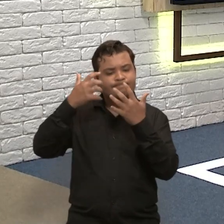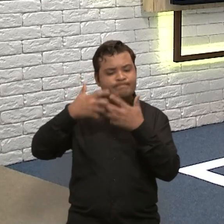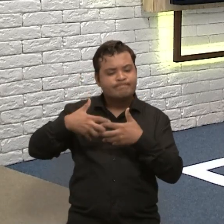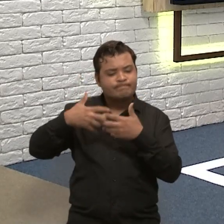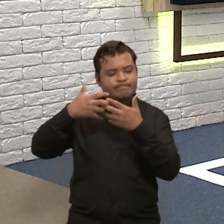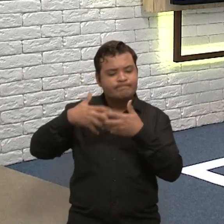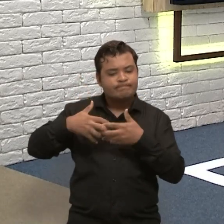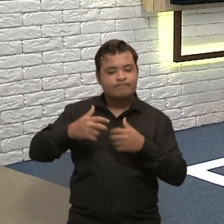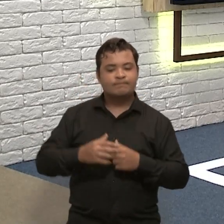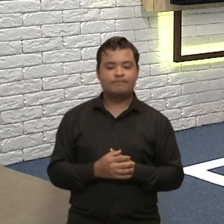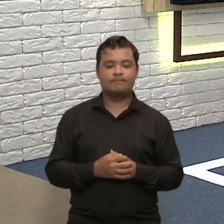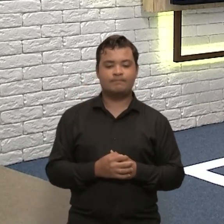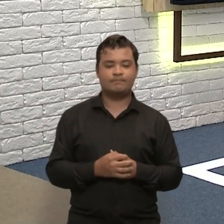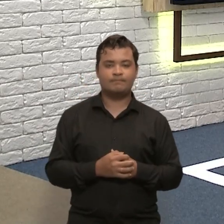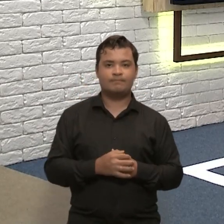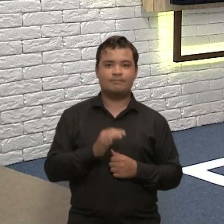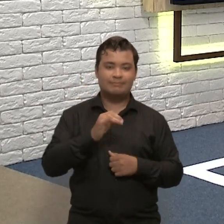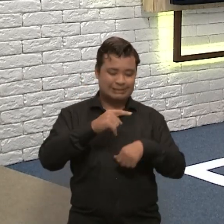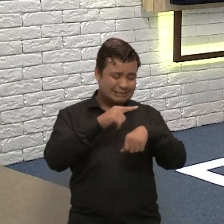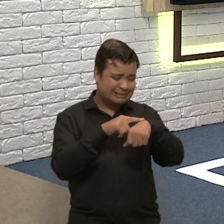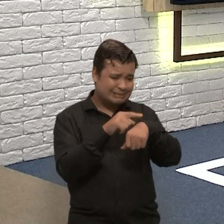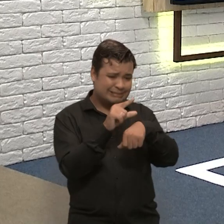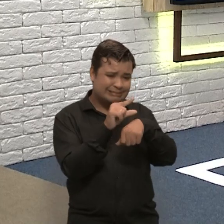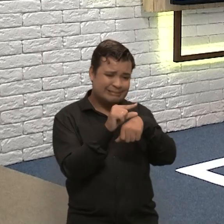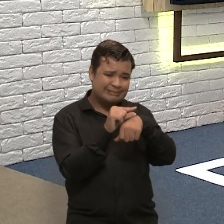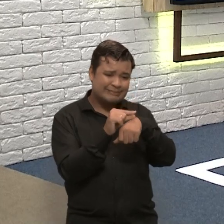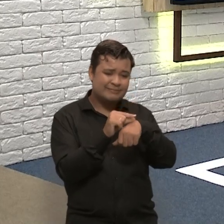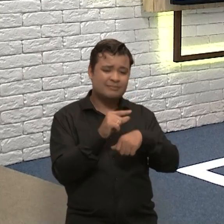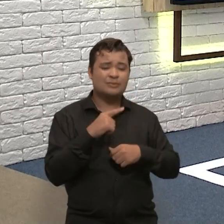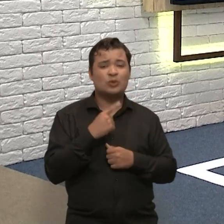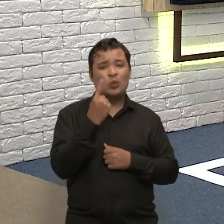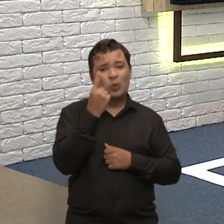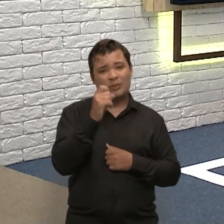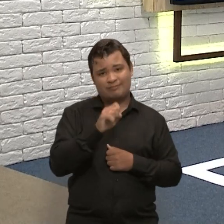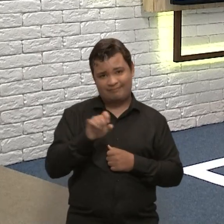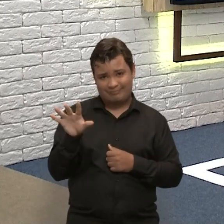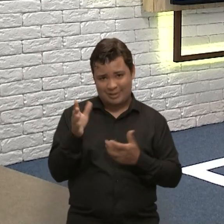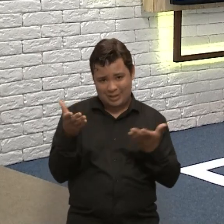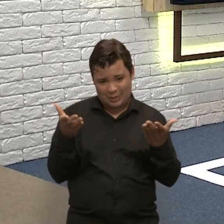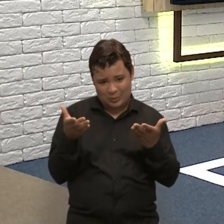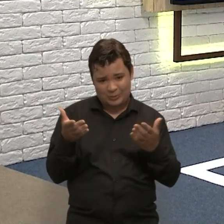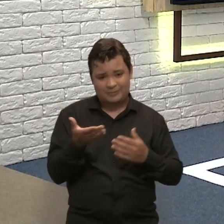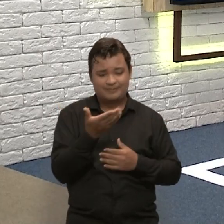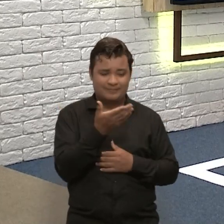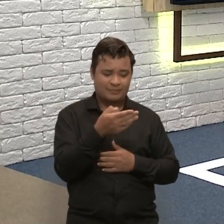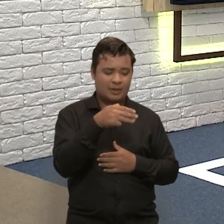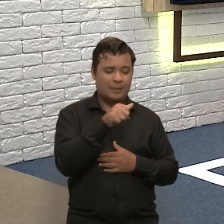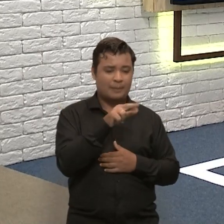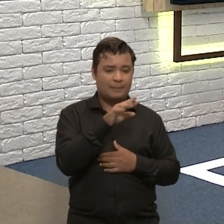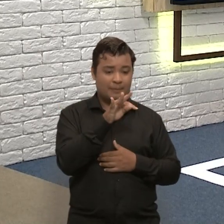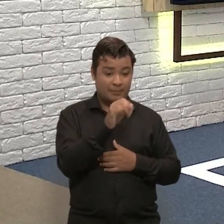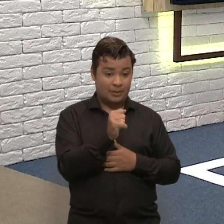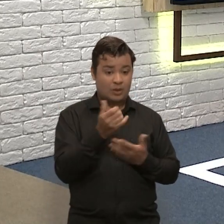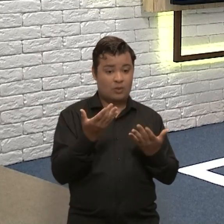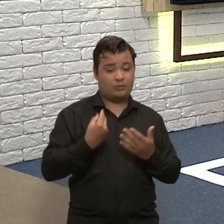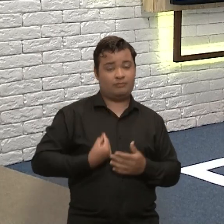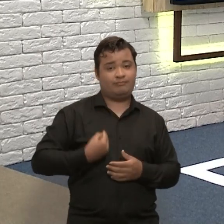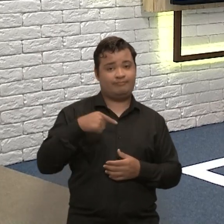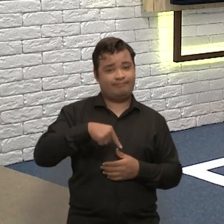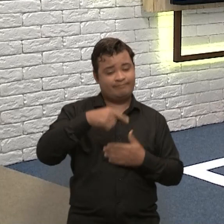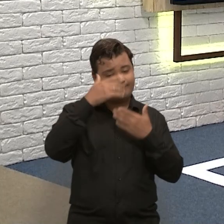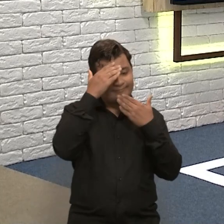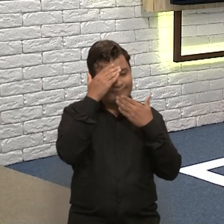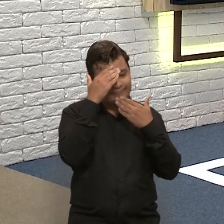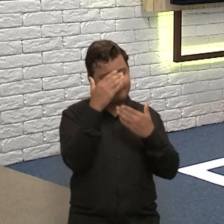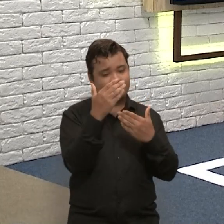Bom, nosso tempo está chegando ao fim, vou ter que me despedir de uma das nossas entrevistadas. Marta, muito obrigada pela sua presença, é